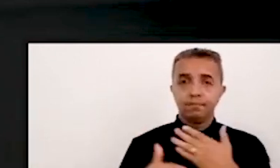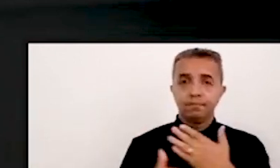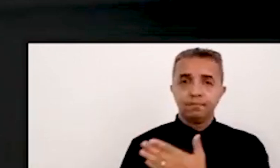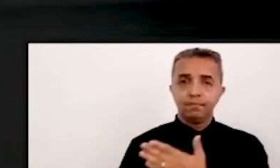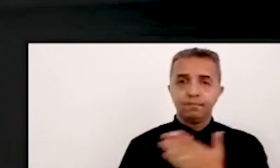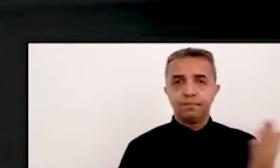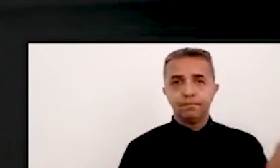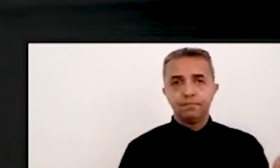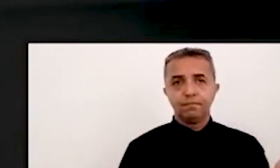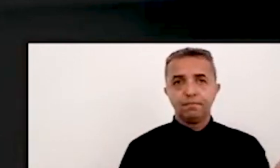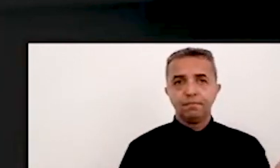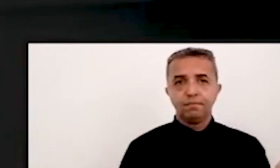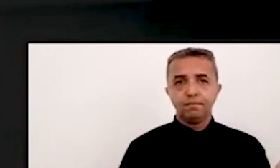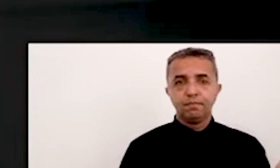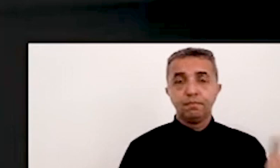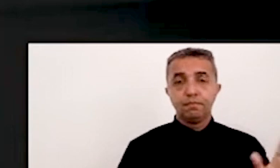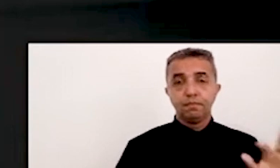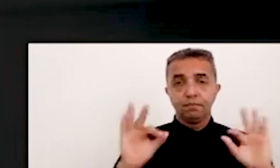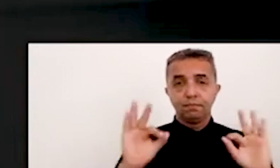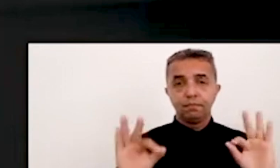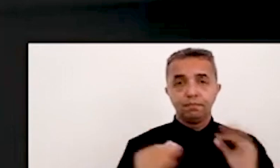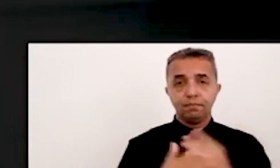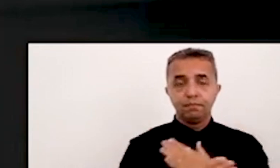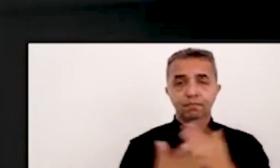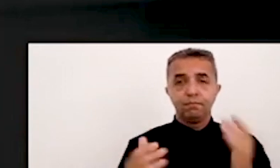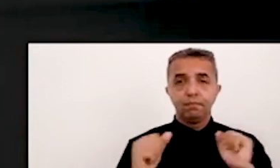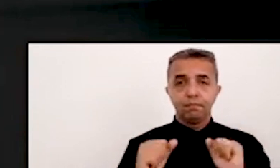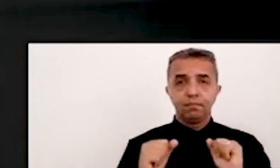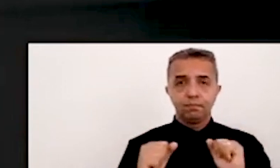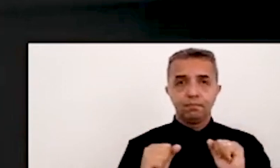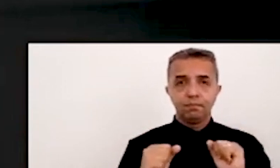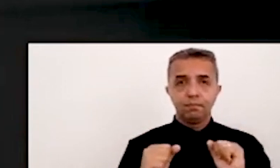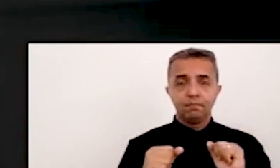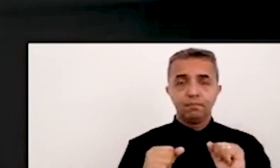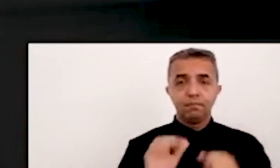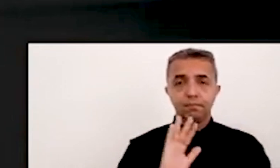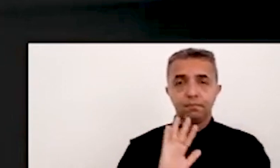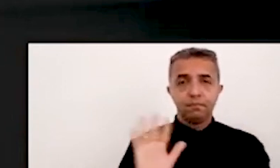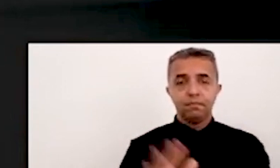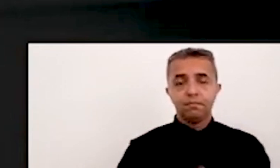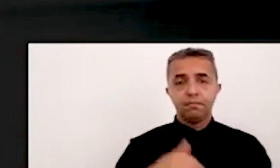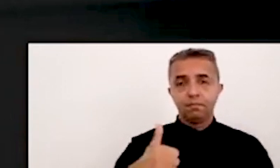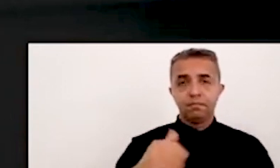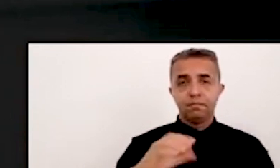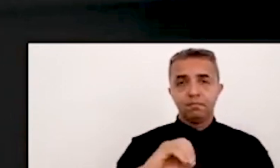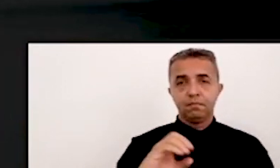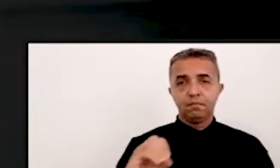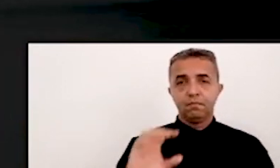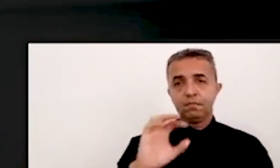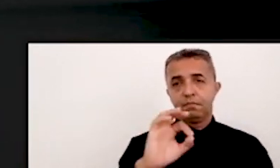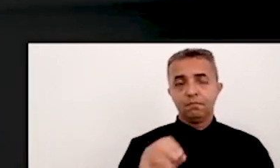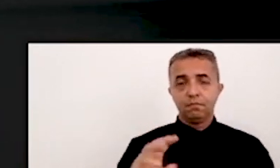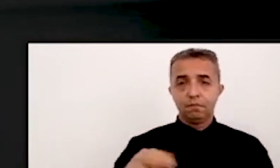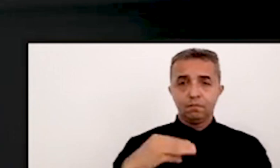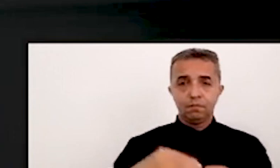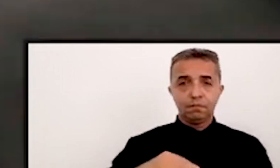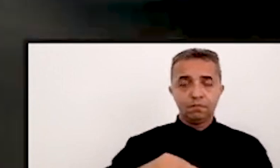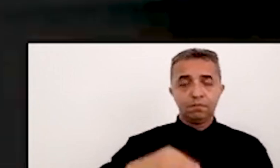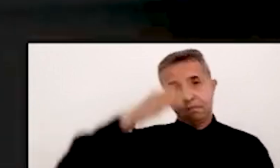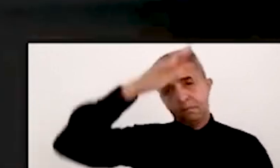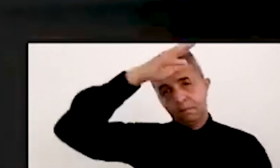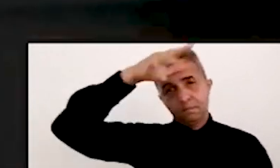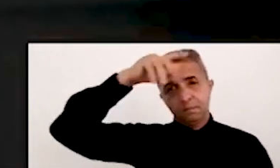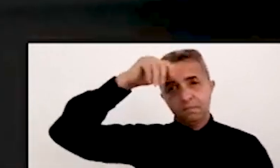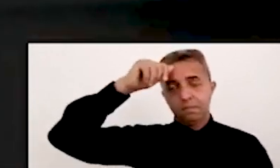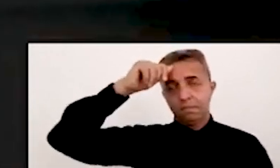realizando aí, com certeza deve ter atingido praticamente 100% dos municípios de Mato Grosso. Eu também não sei se a senhora tem essa